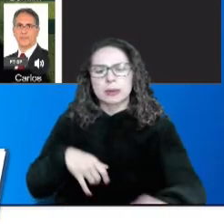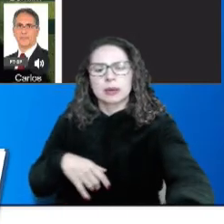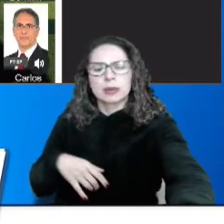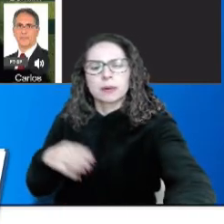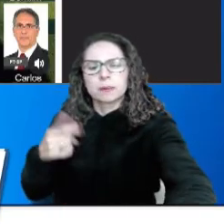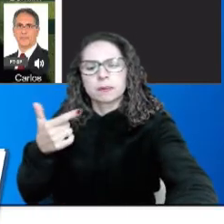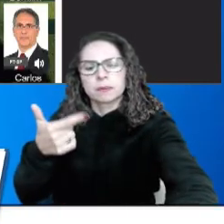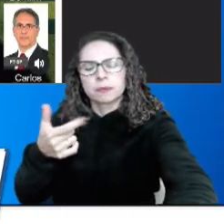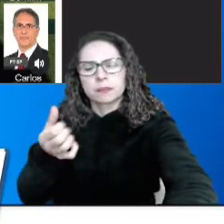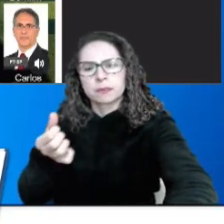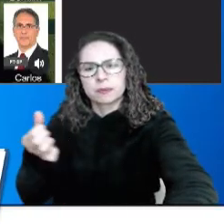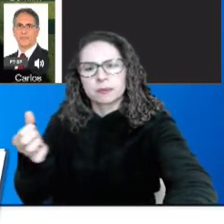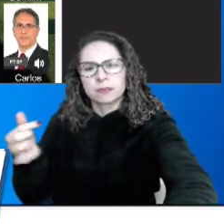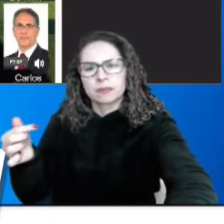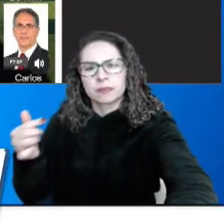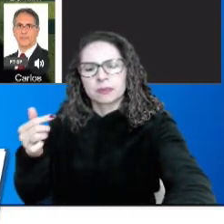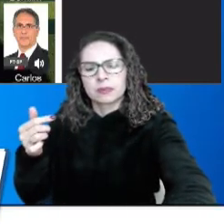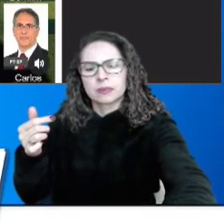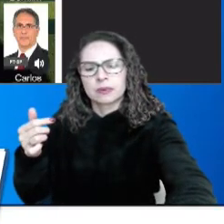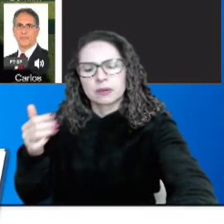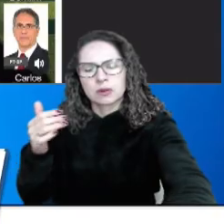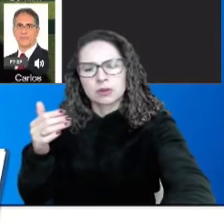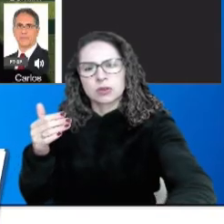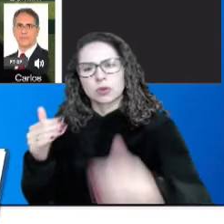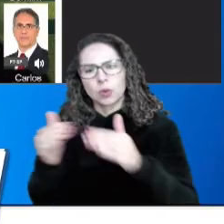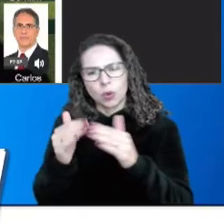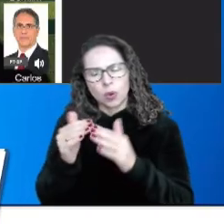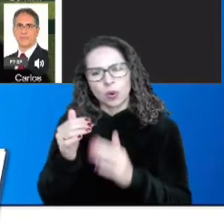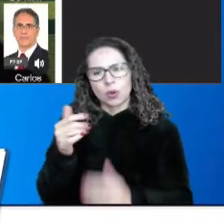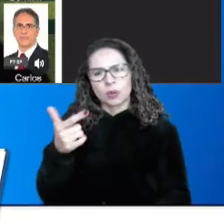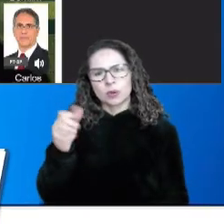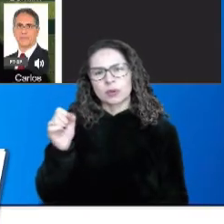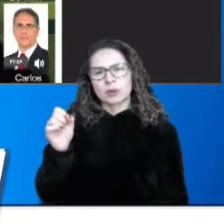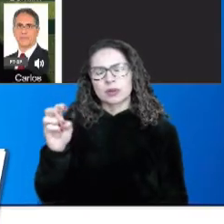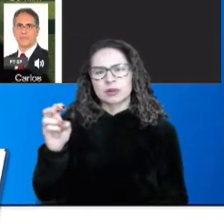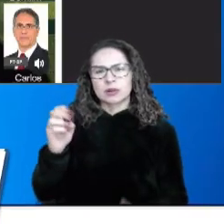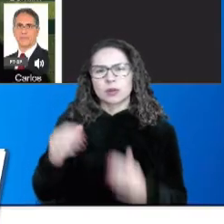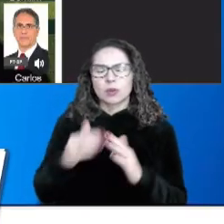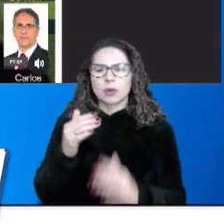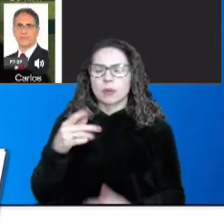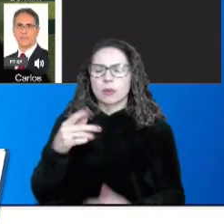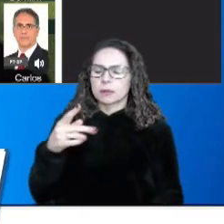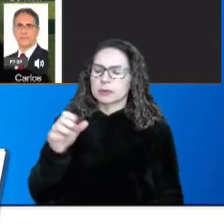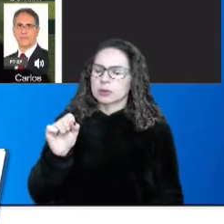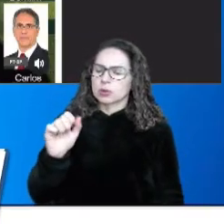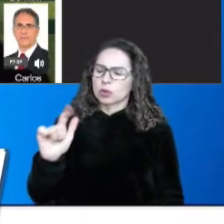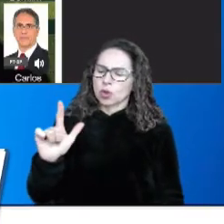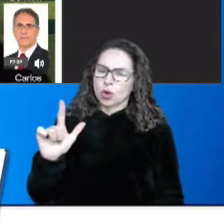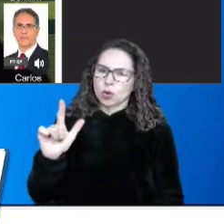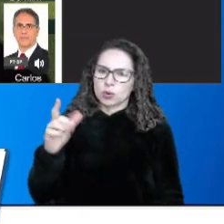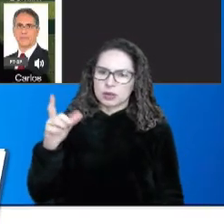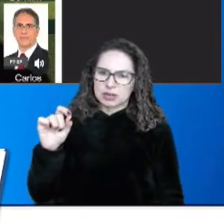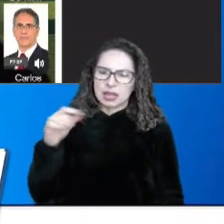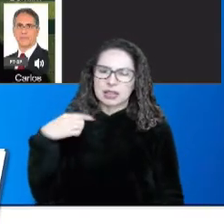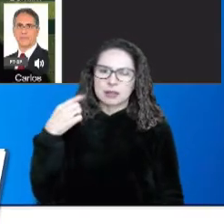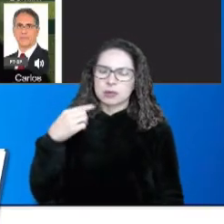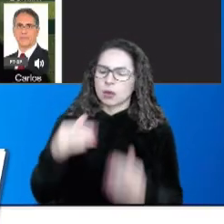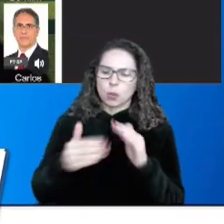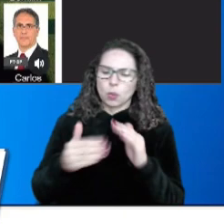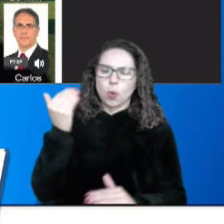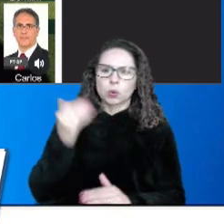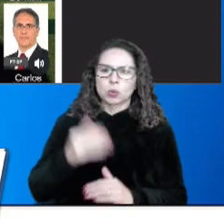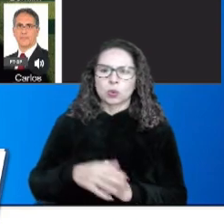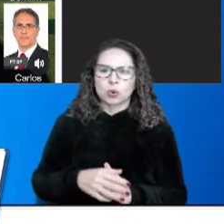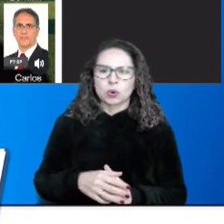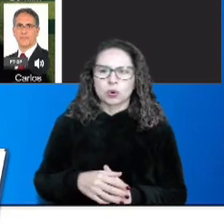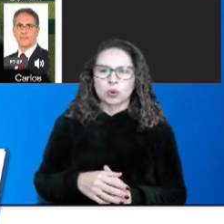267 votos a favor e 85 contra. O PSOL, com os 10 vereadores, com os 10 deputados, né, votou contra. O